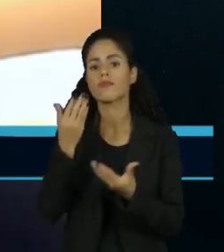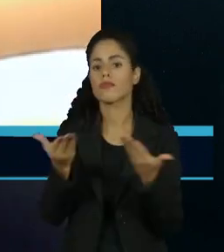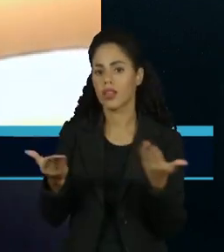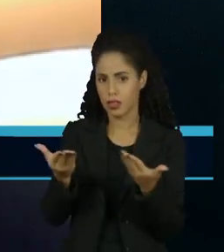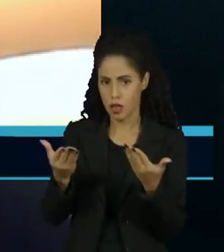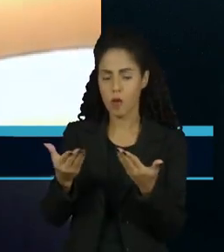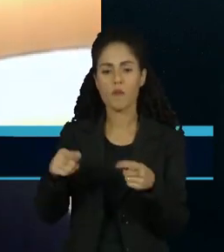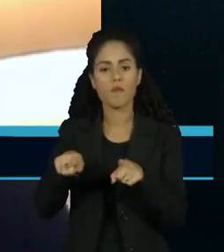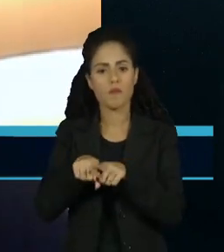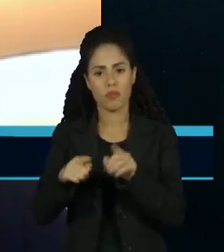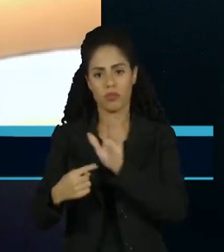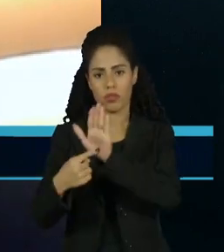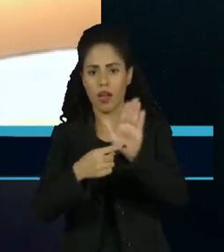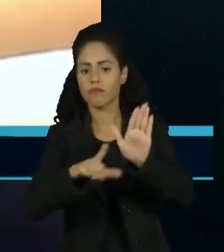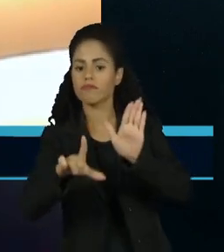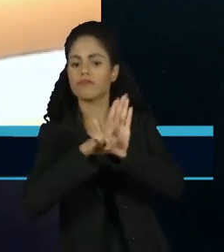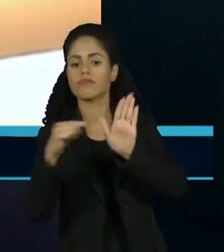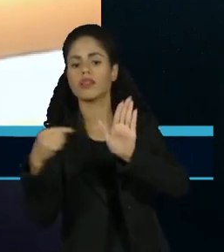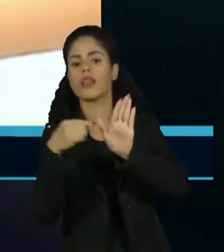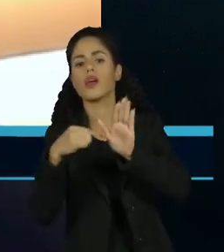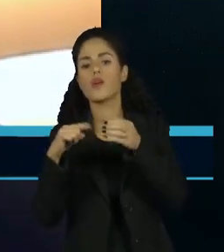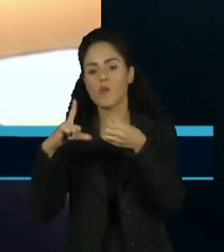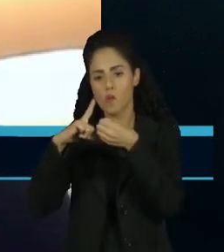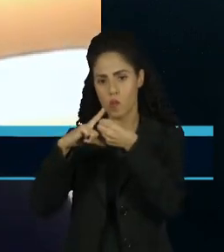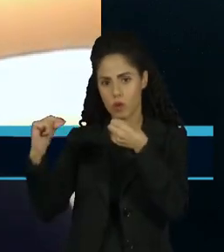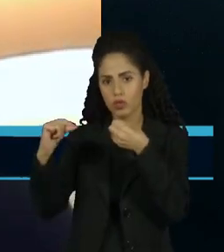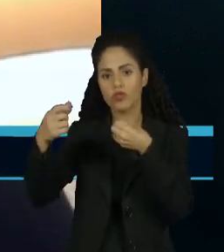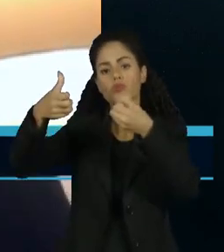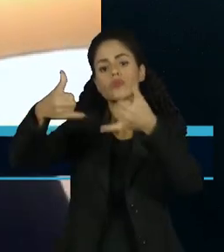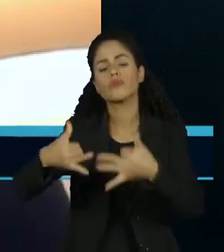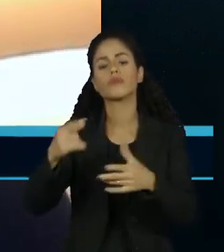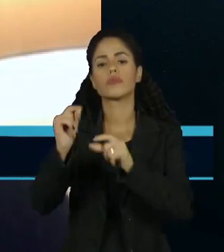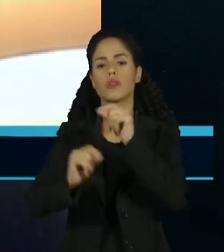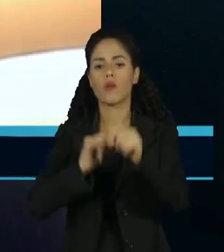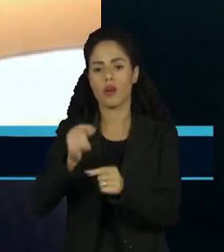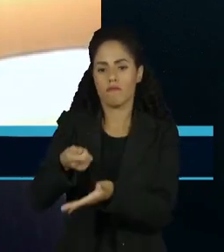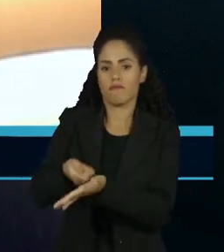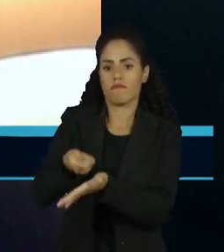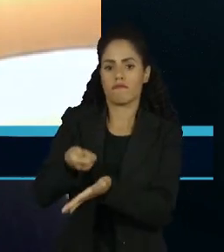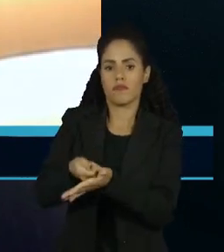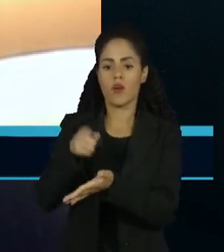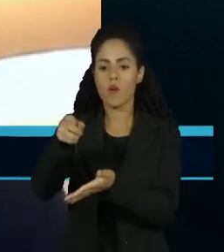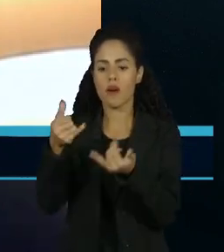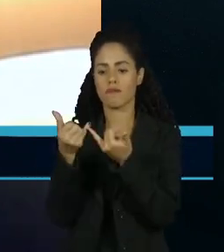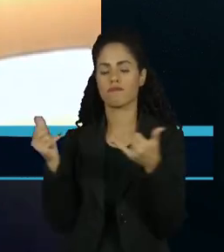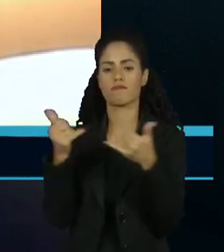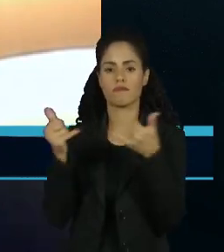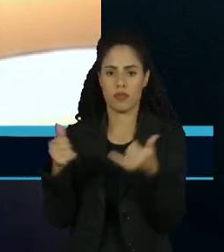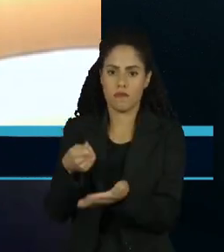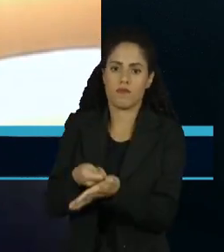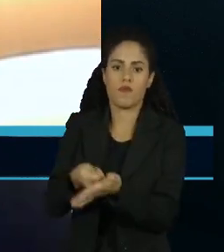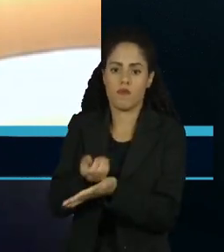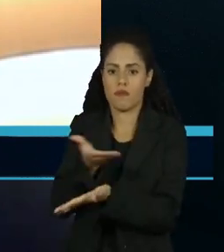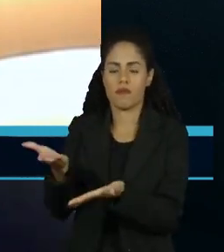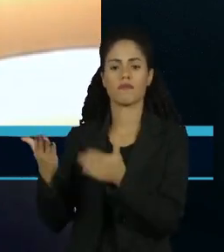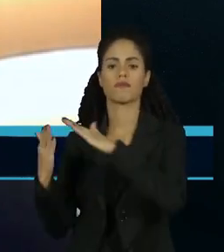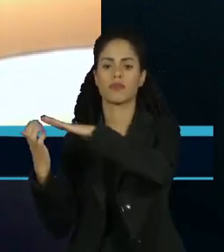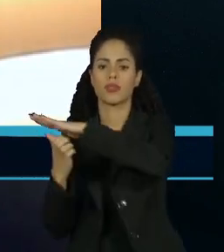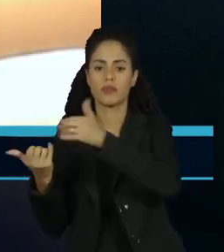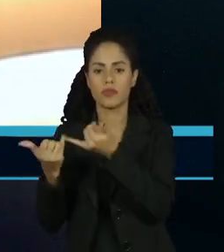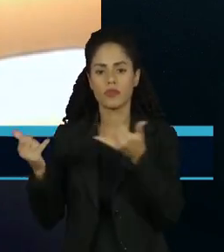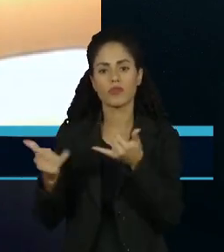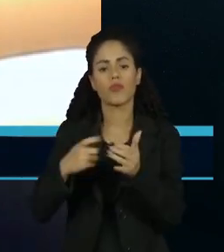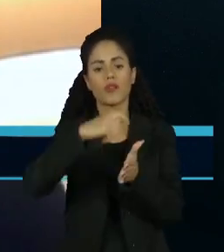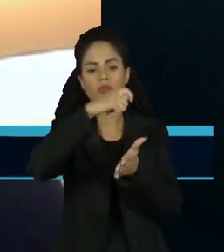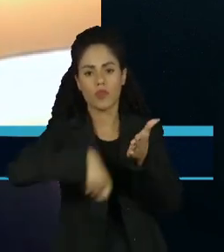e dentro dessa lei teve um artigo ali que obrigava o setor elétrico, que obriga o setor elétrico a